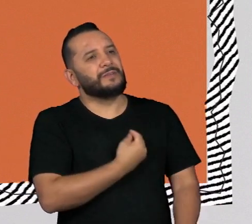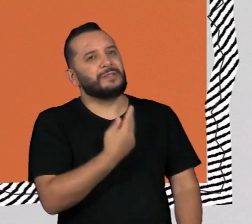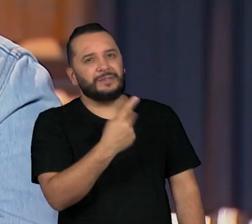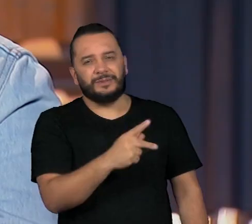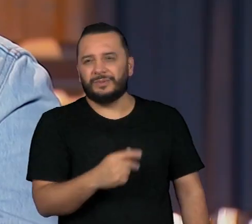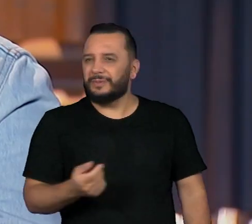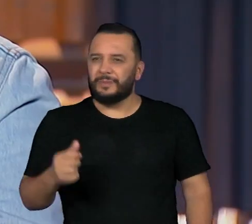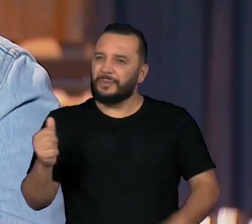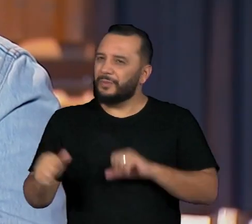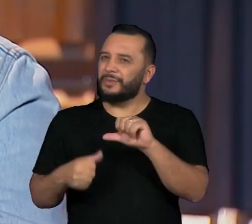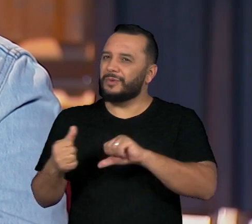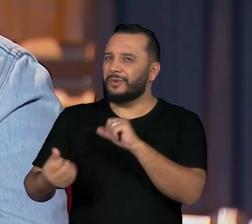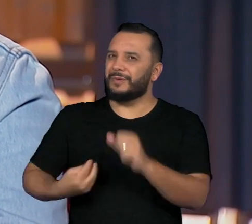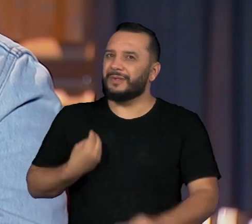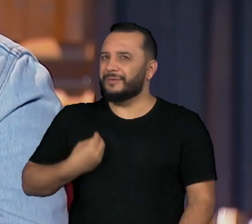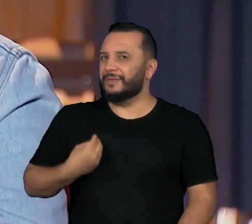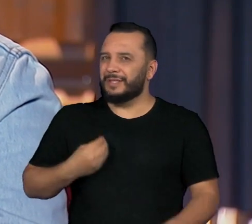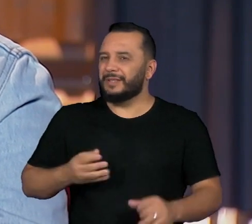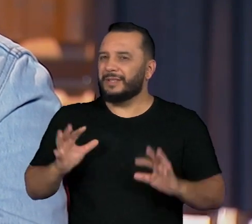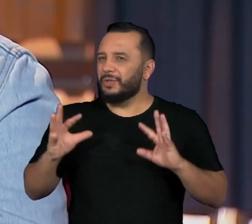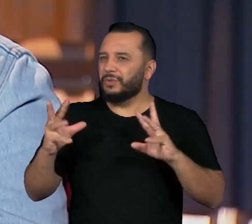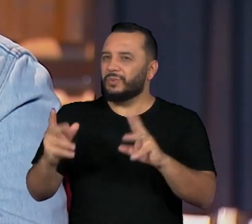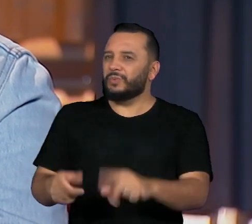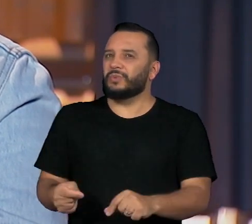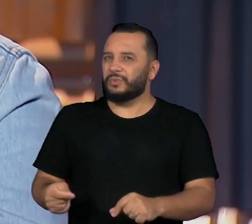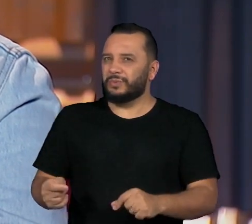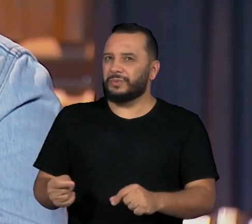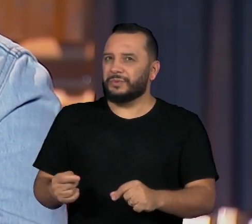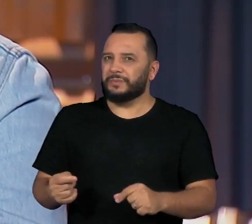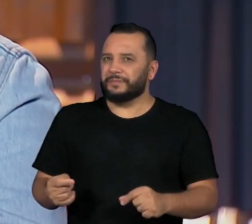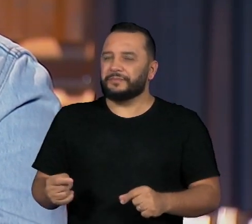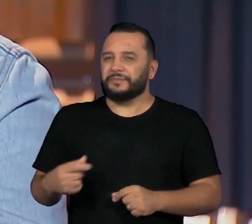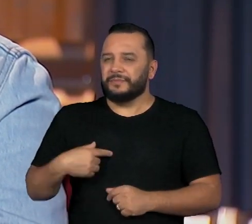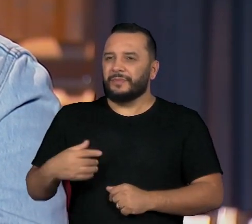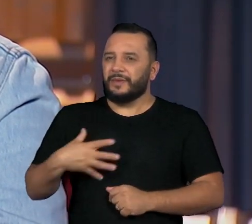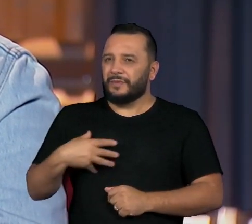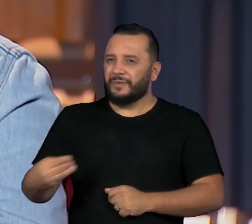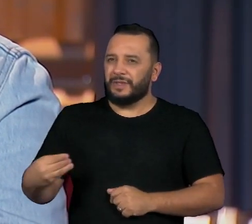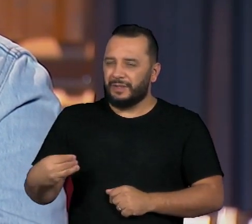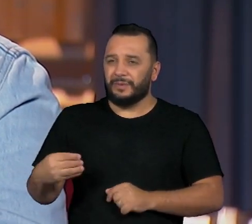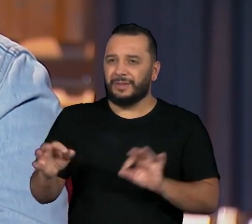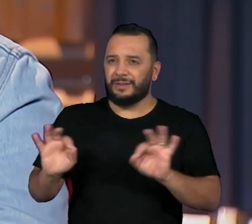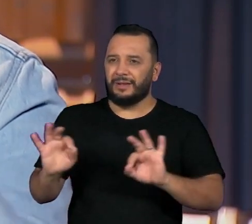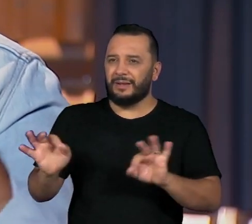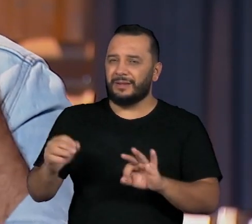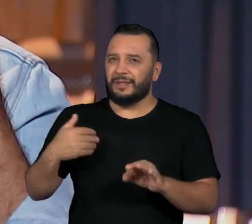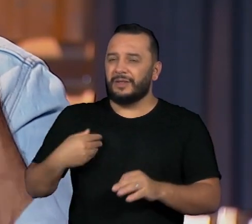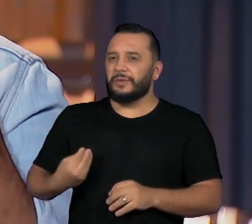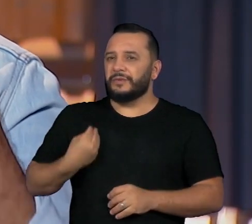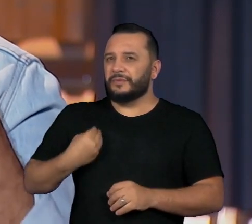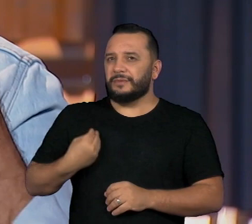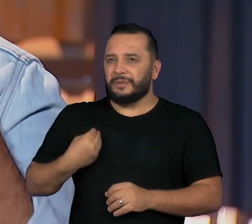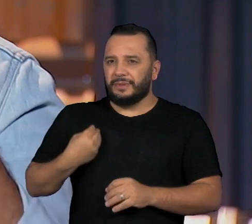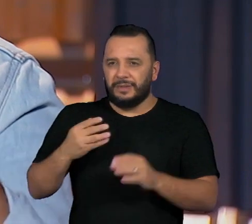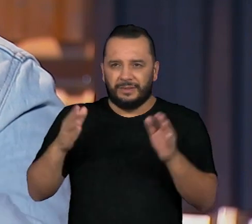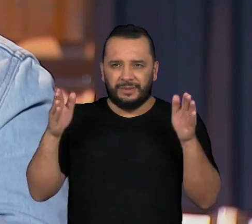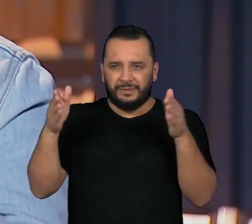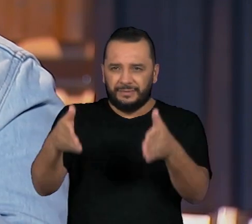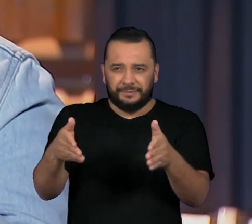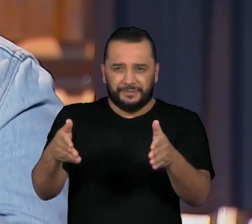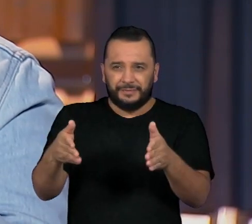minha vida completamente. Até eu ter meus dois filhos, eu vivia muito, extremamente